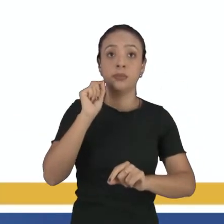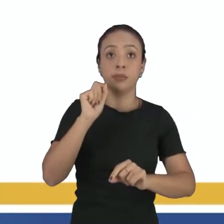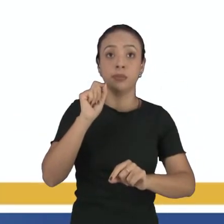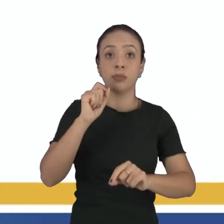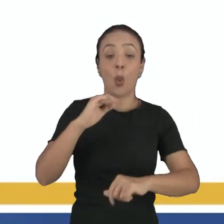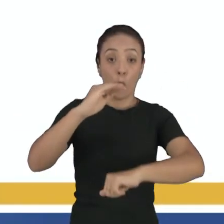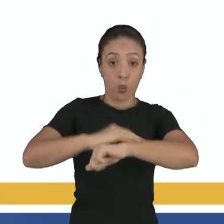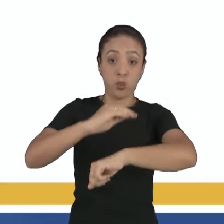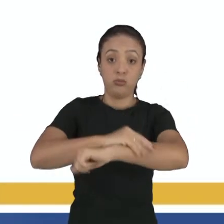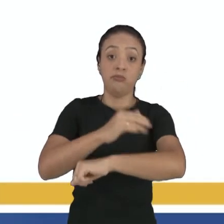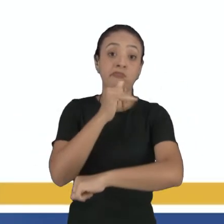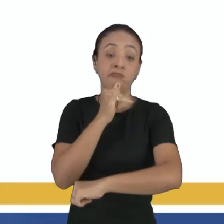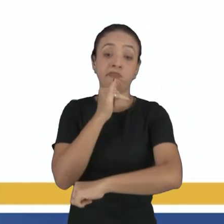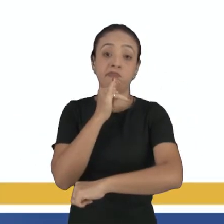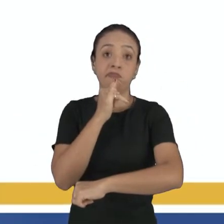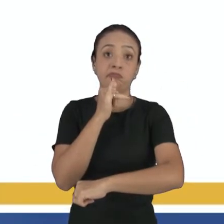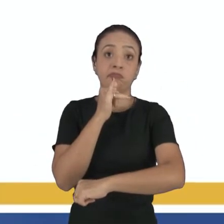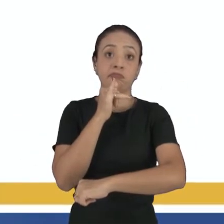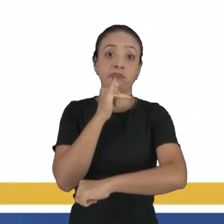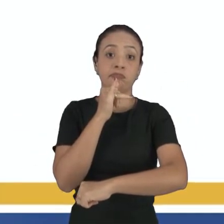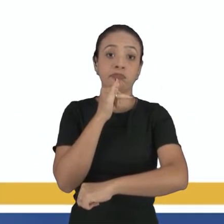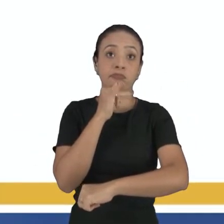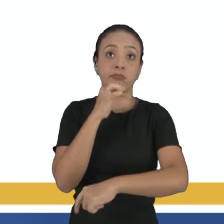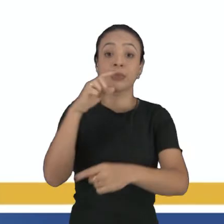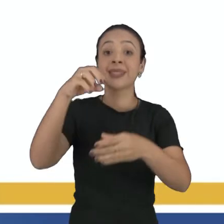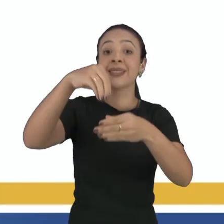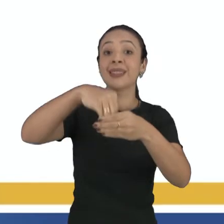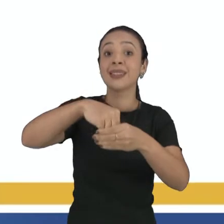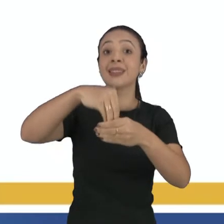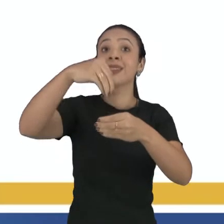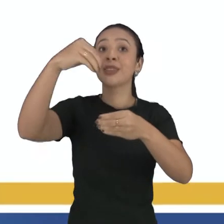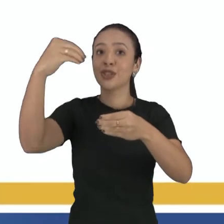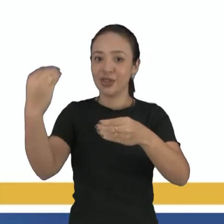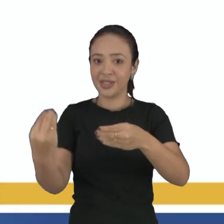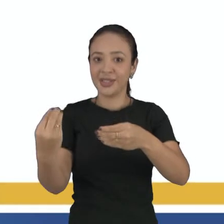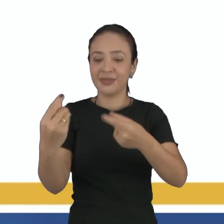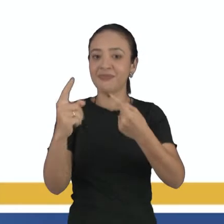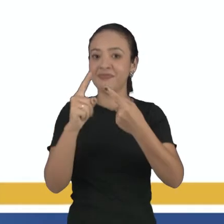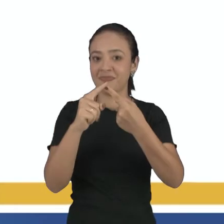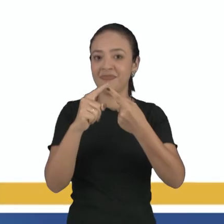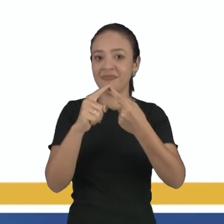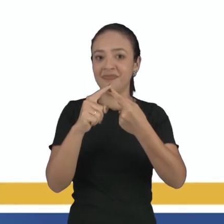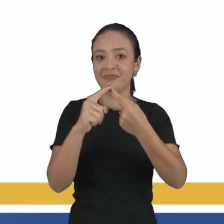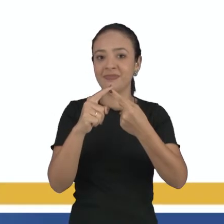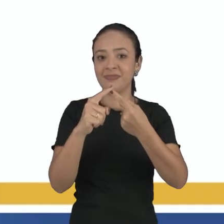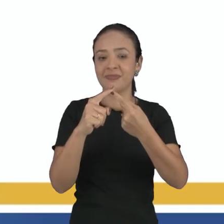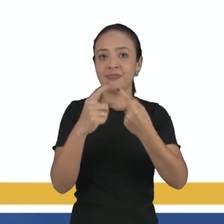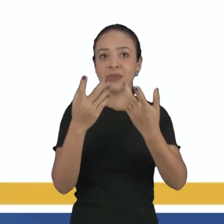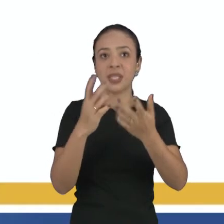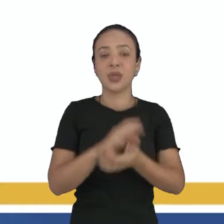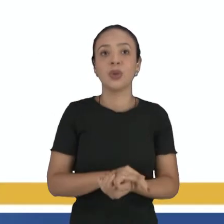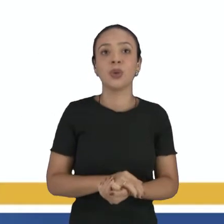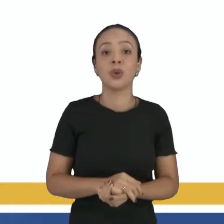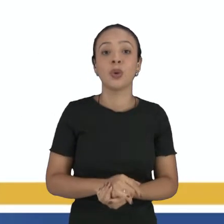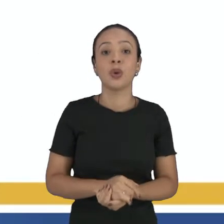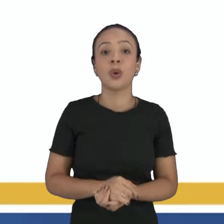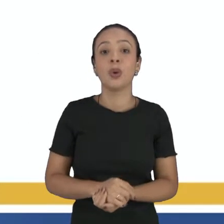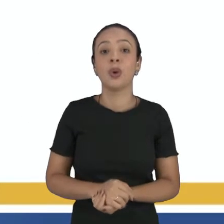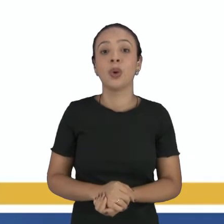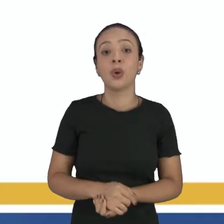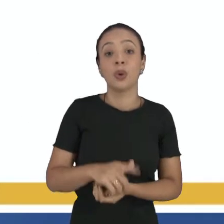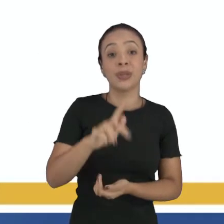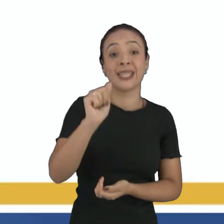os sapos, por exemplo, eles fazem reprodução sexuada por fecundação externa, né? Ou seja, os gametas,